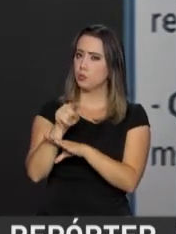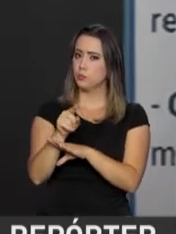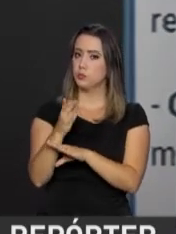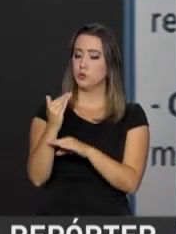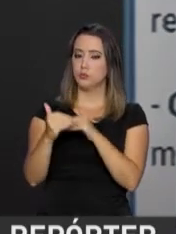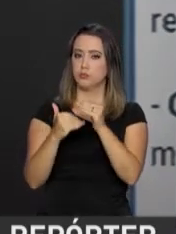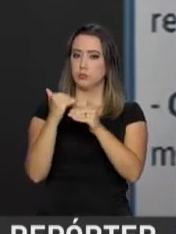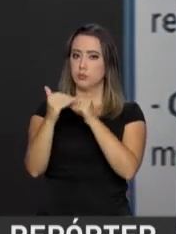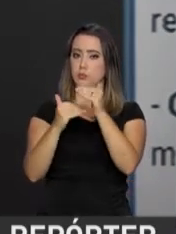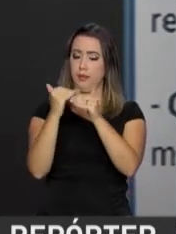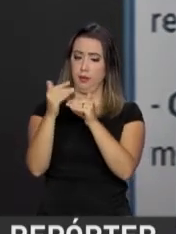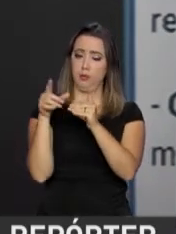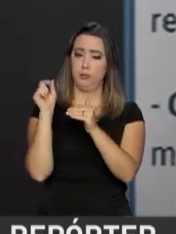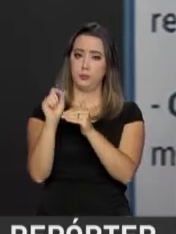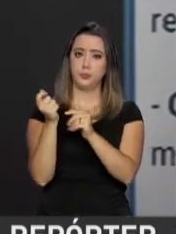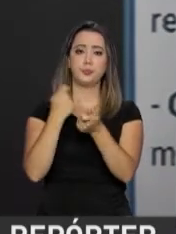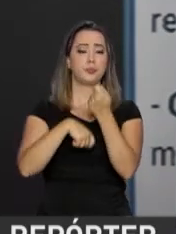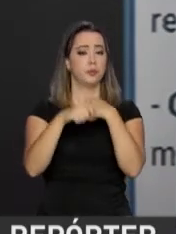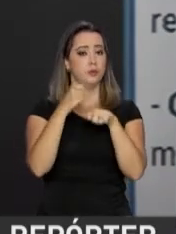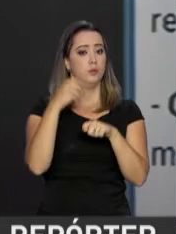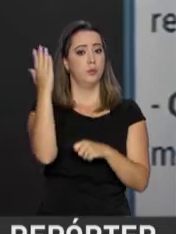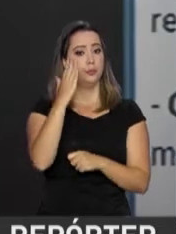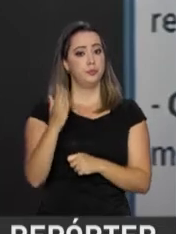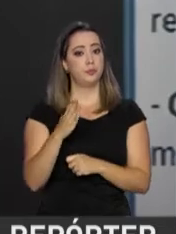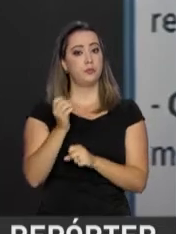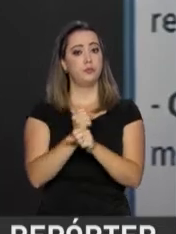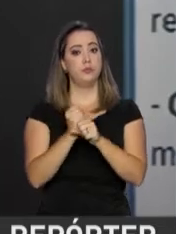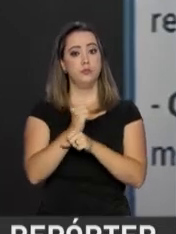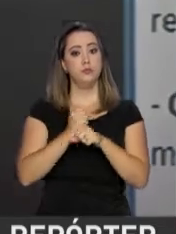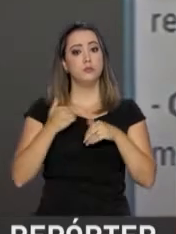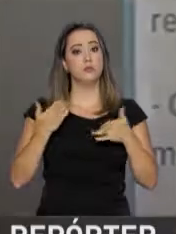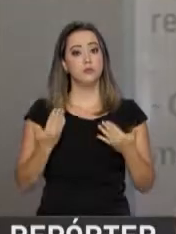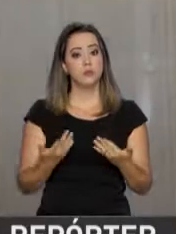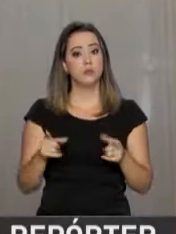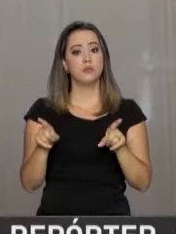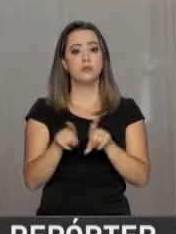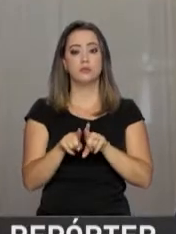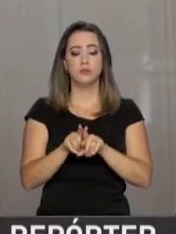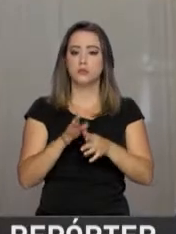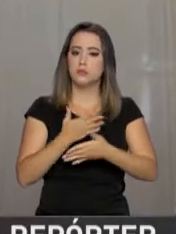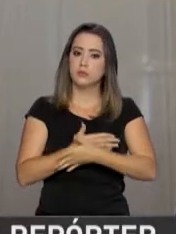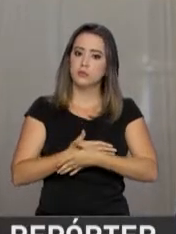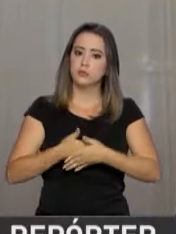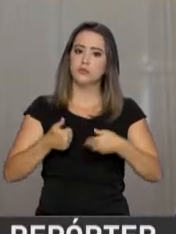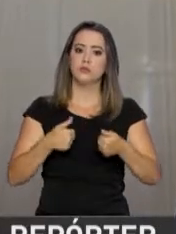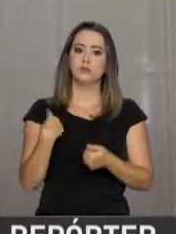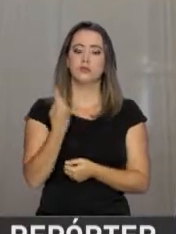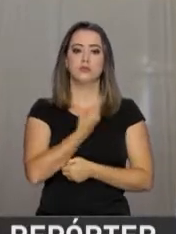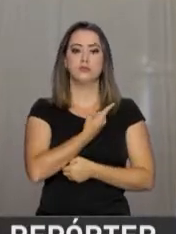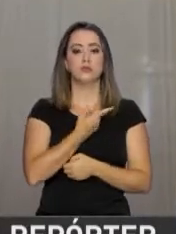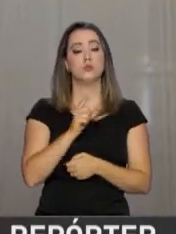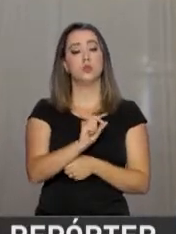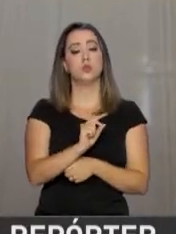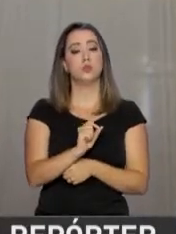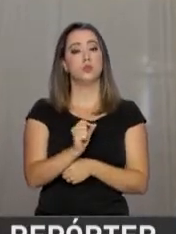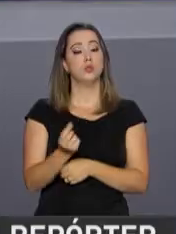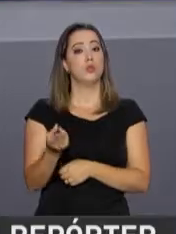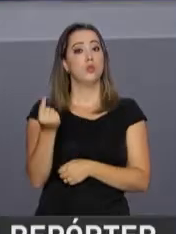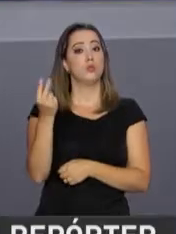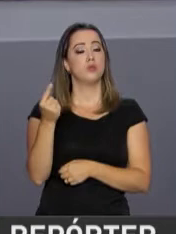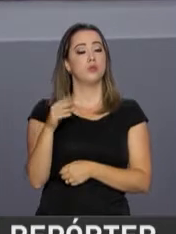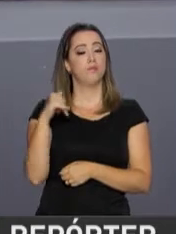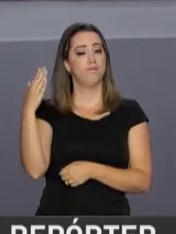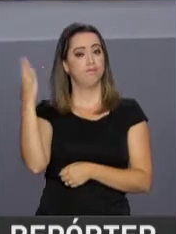para o aumento para o crescimento da economia brasileira no ano e também para a melhora das nossas contas externas